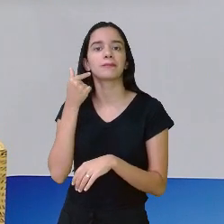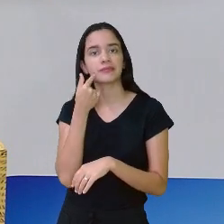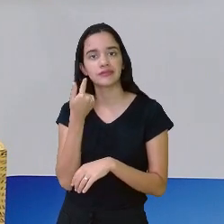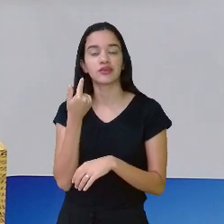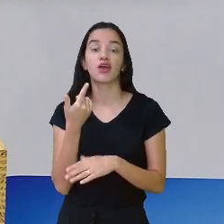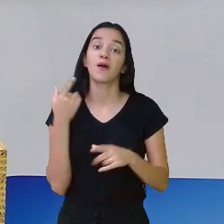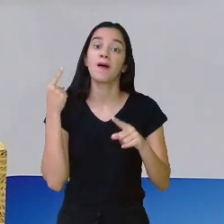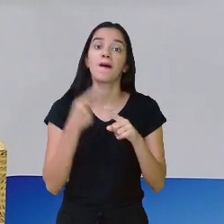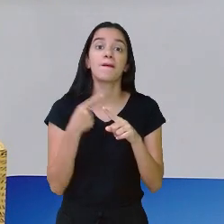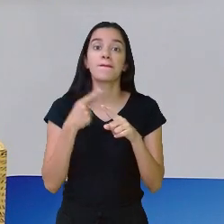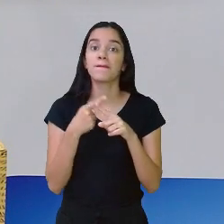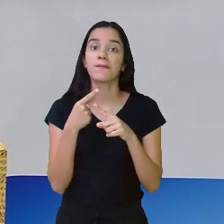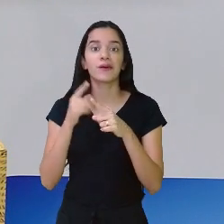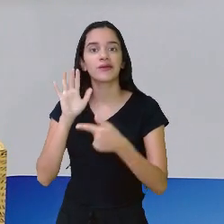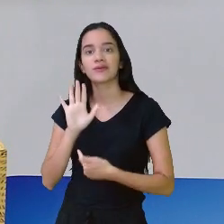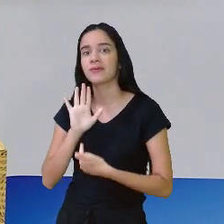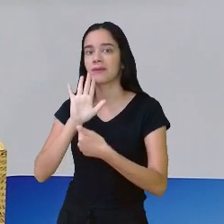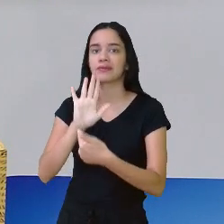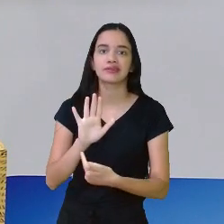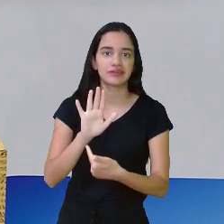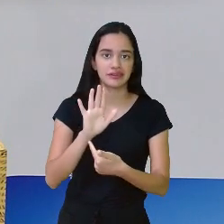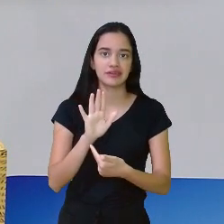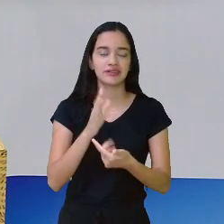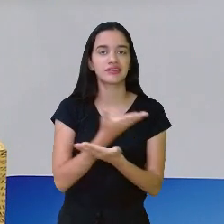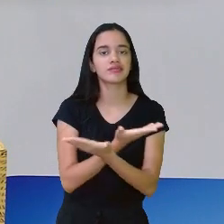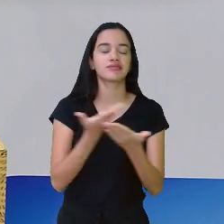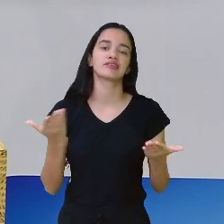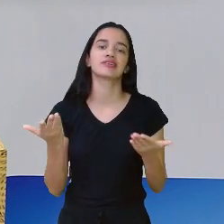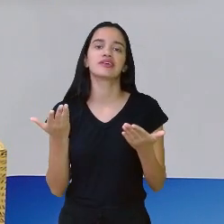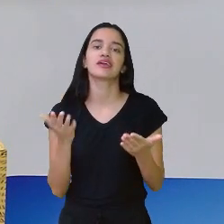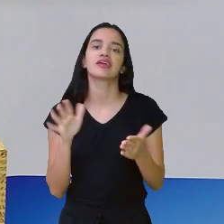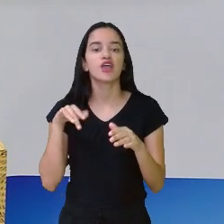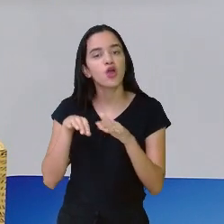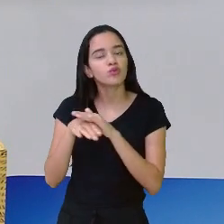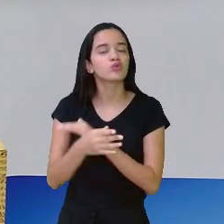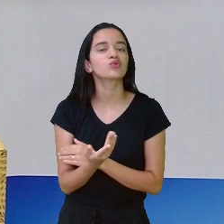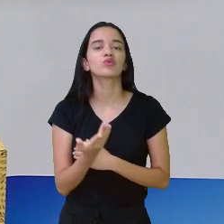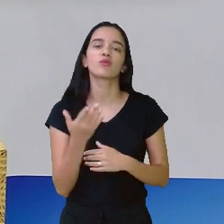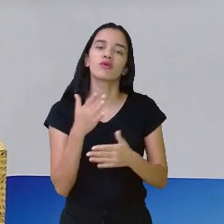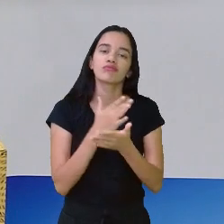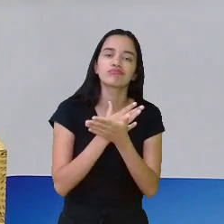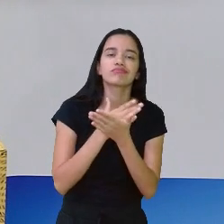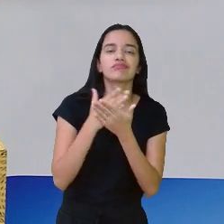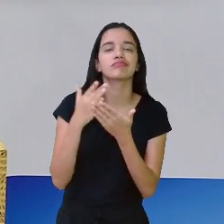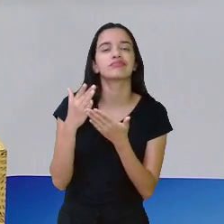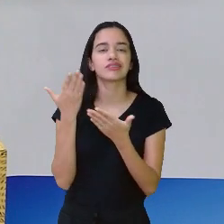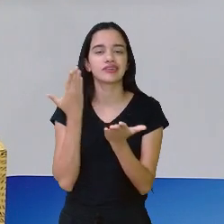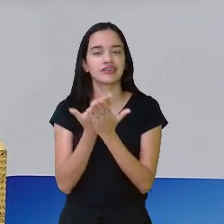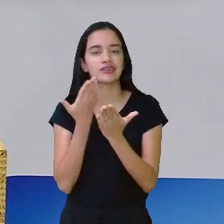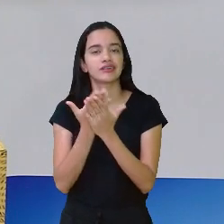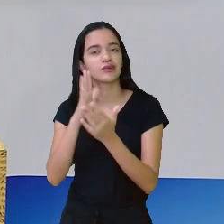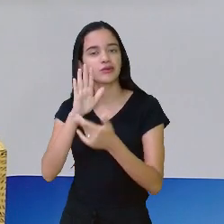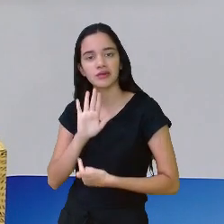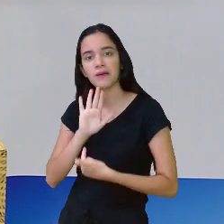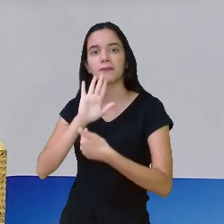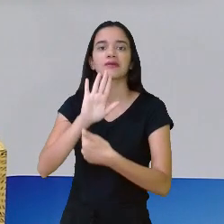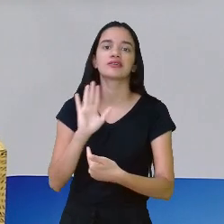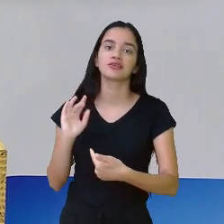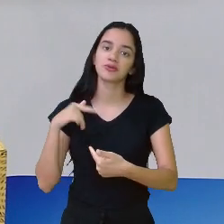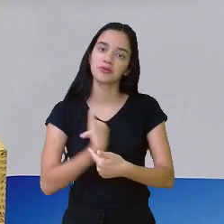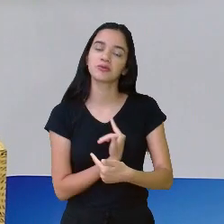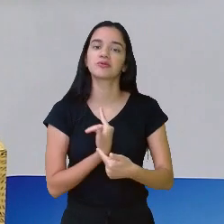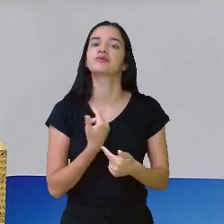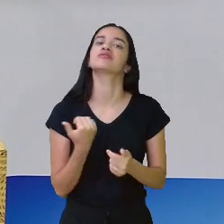né, porque eu não apresentei ela a vocês, que é costume nosso, todo início de aula, a gente apresentar aqui os